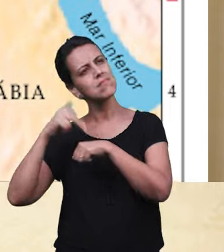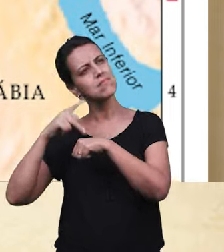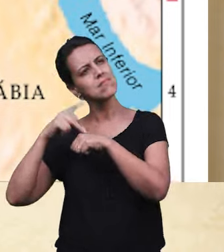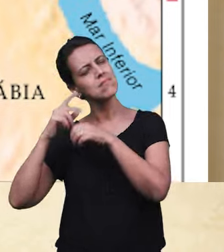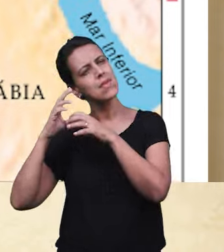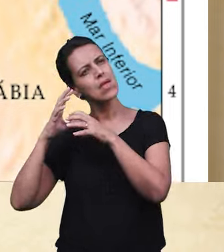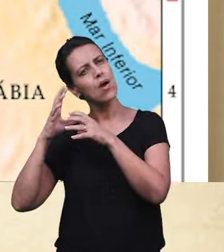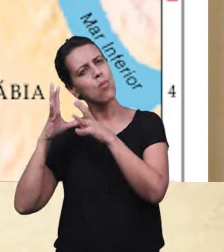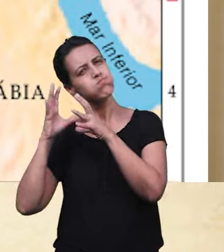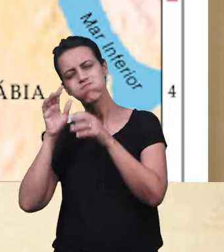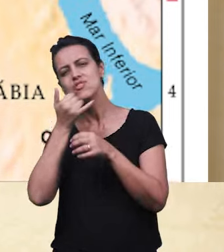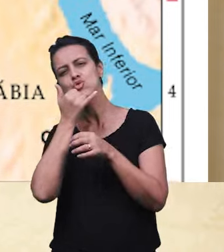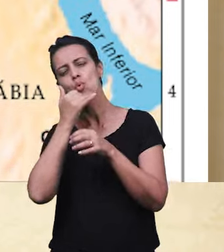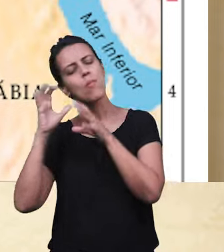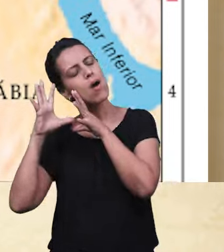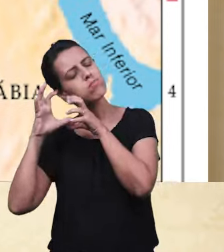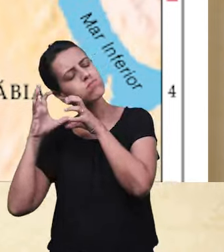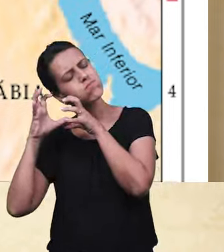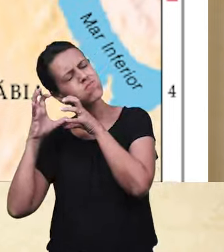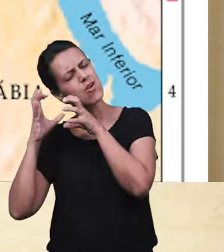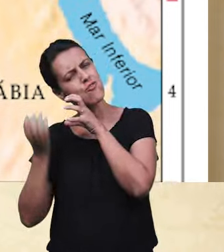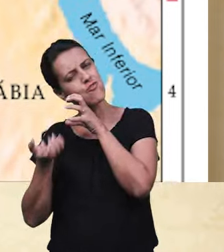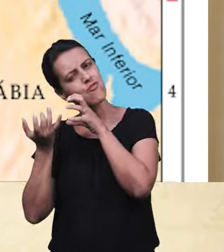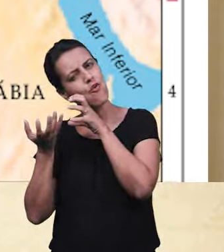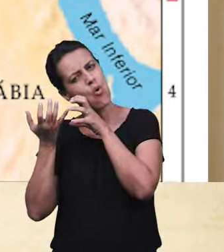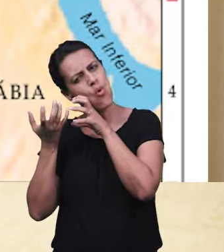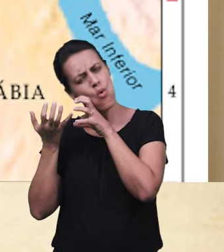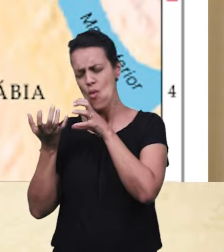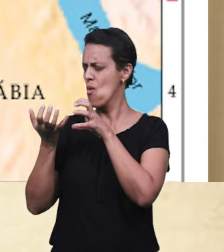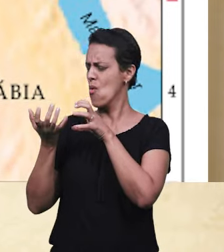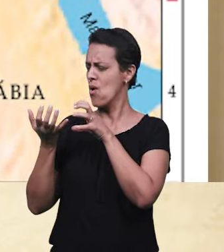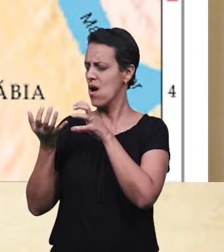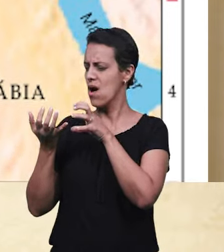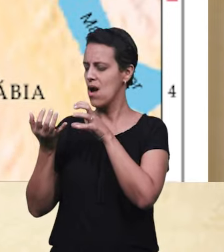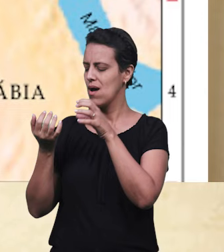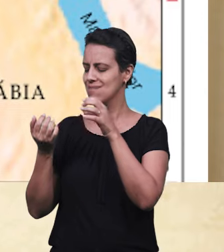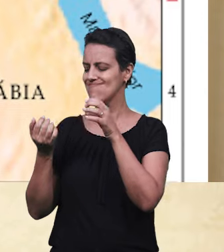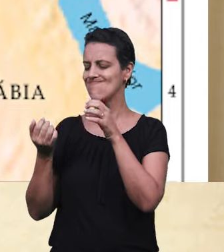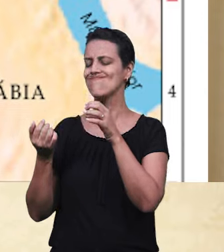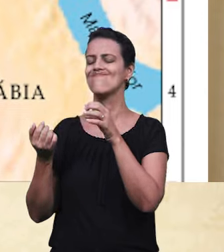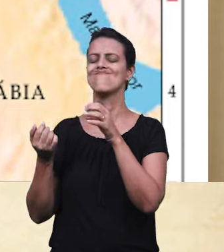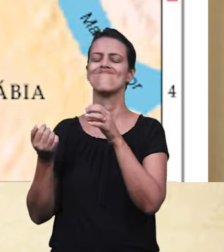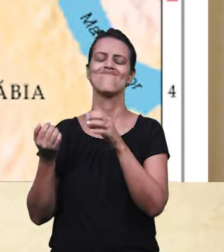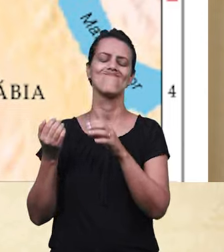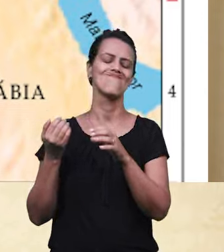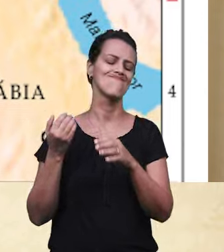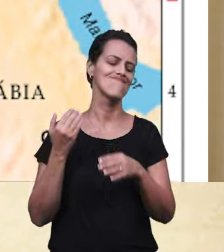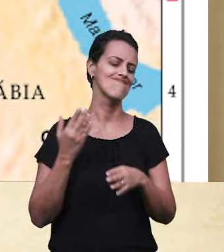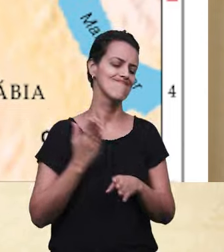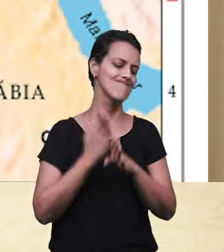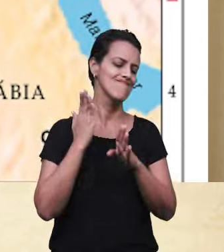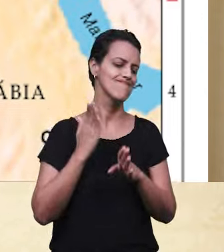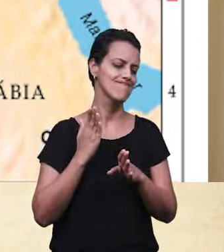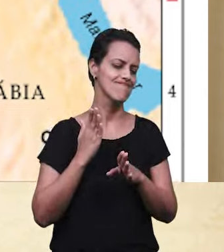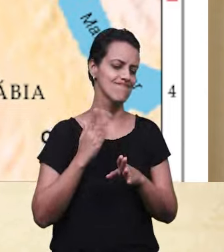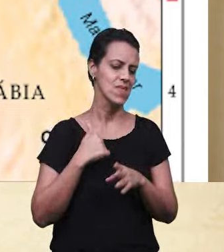dele estava pegando fogo. E ele logo discerniu: a minha morte vai ser por